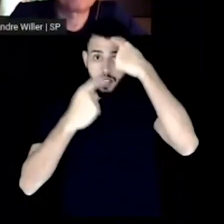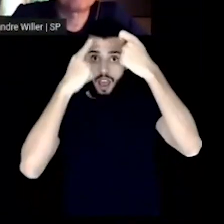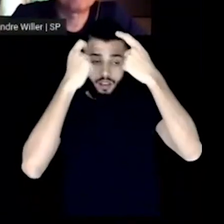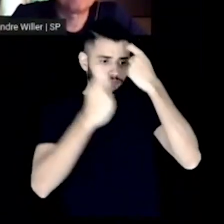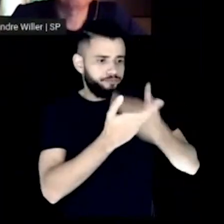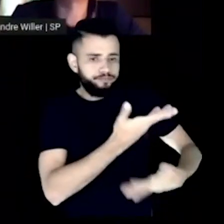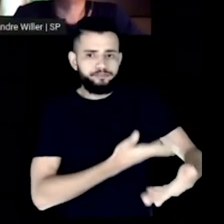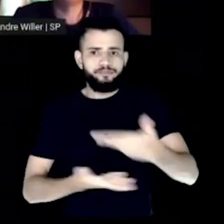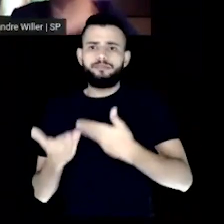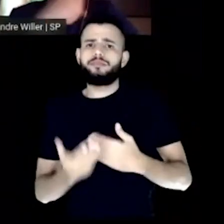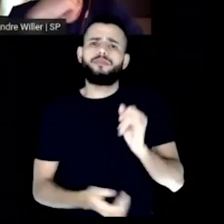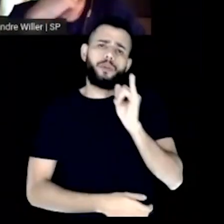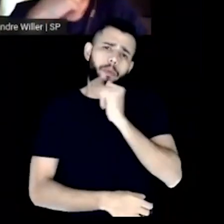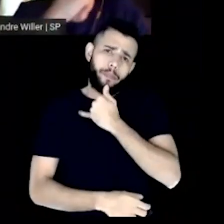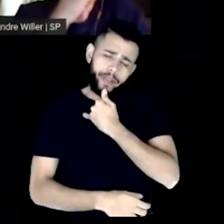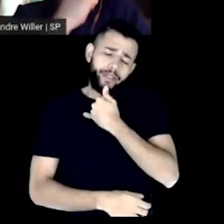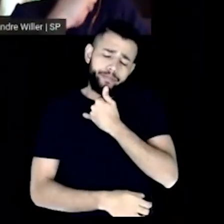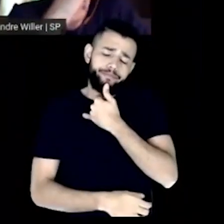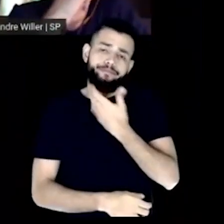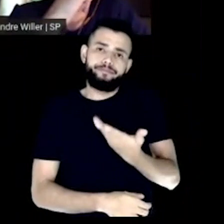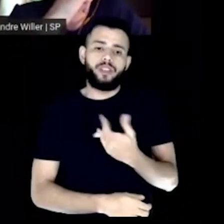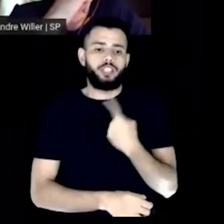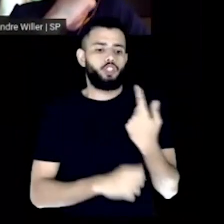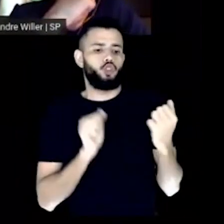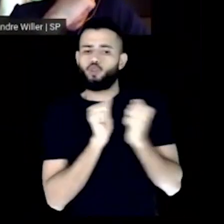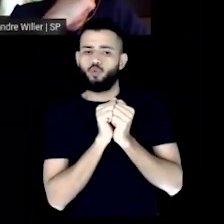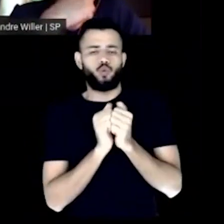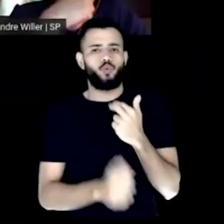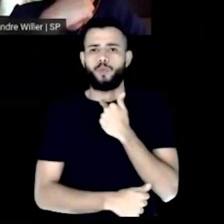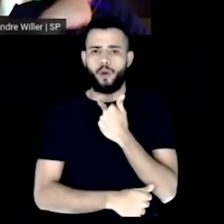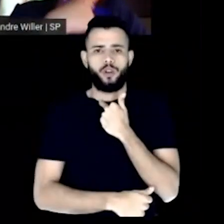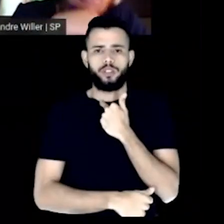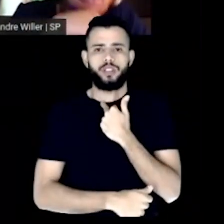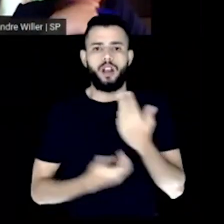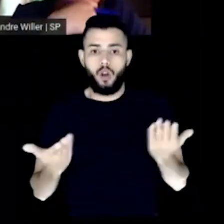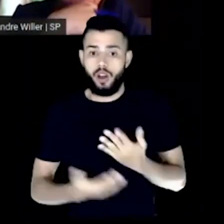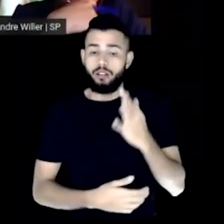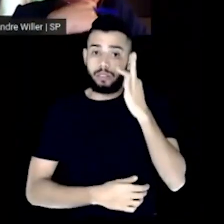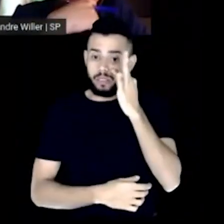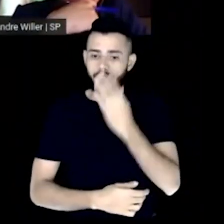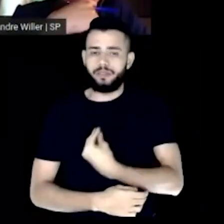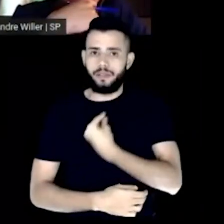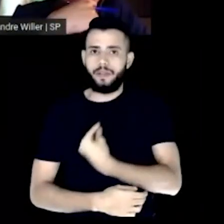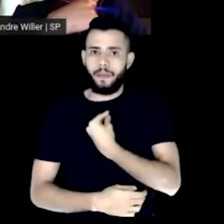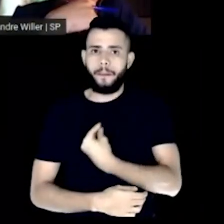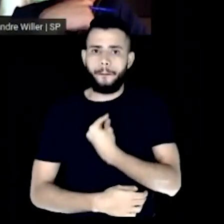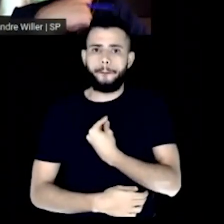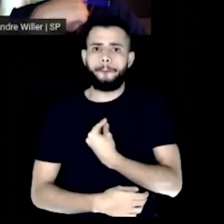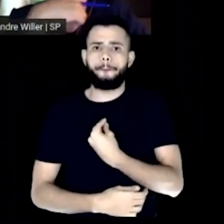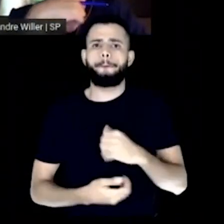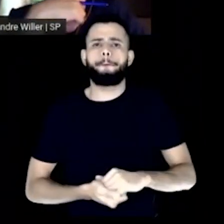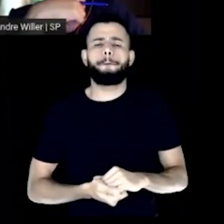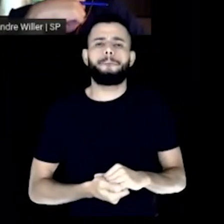compartilhando essas ideias. É uma pena mesmo que a gente não possa estar juntos agora, sim, fisicamente,